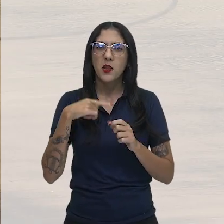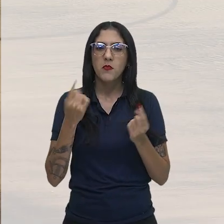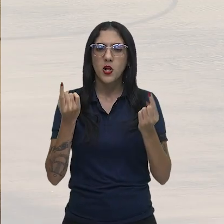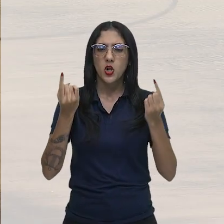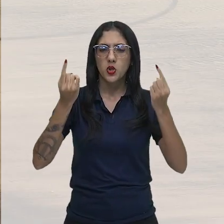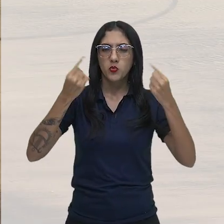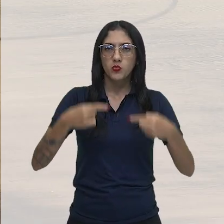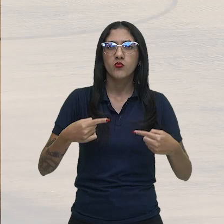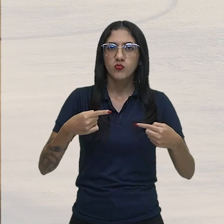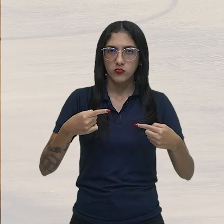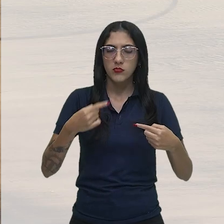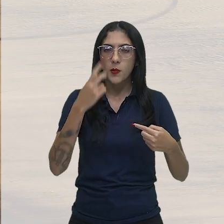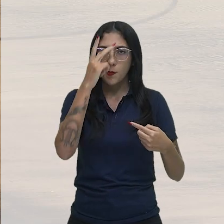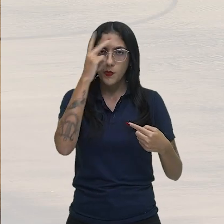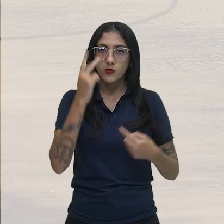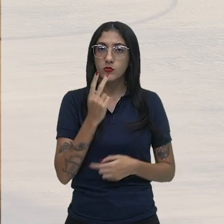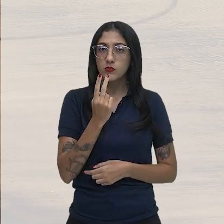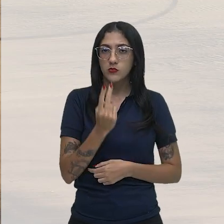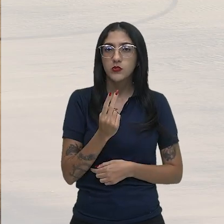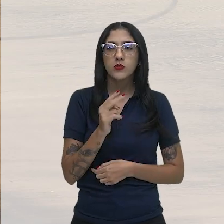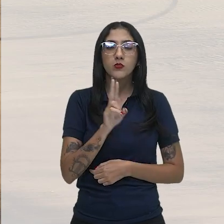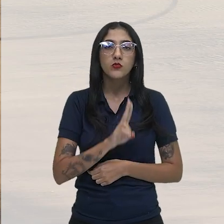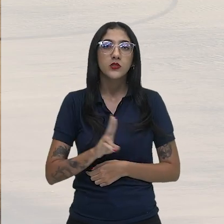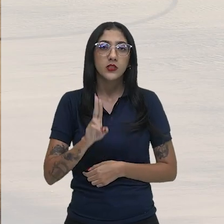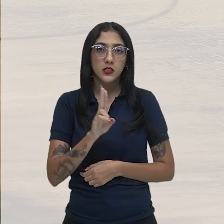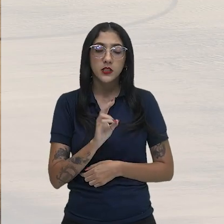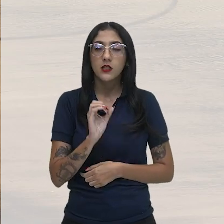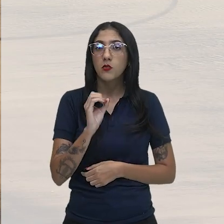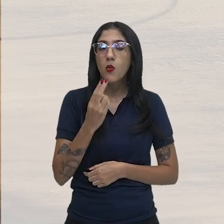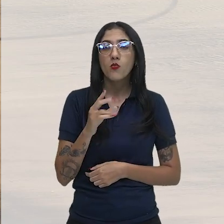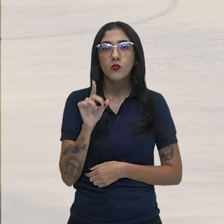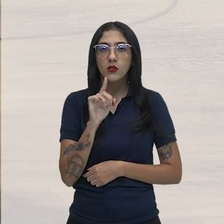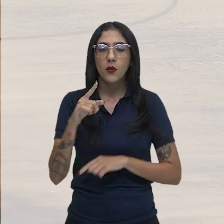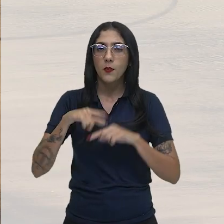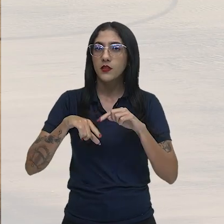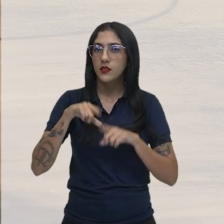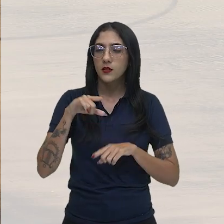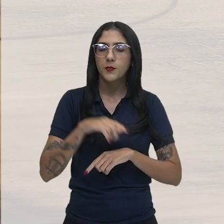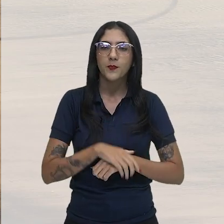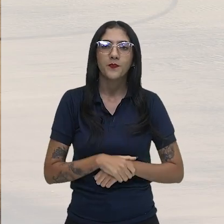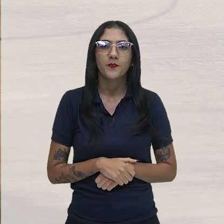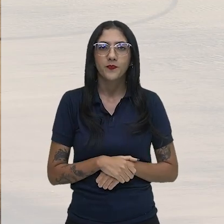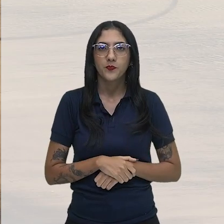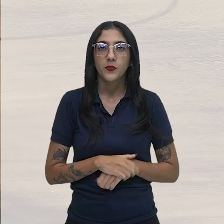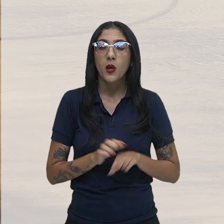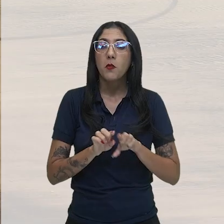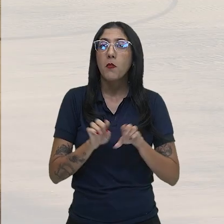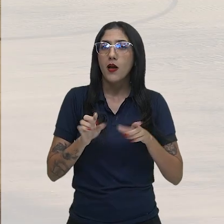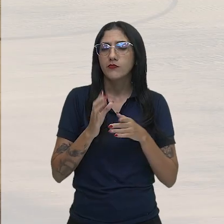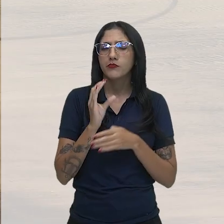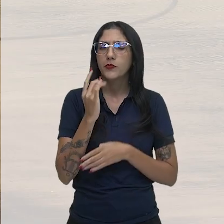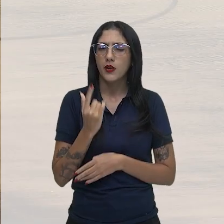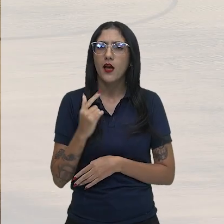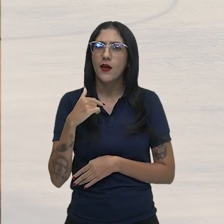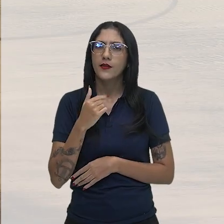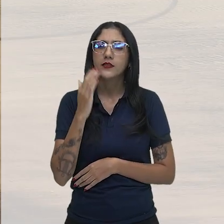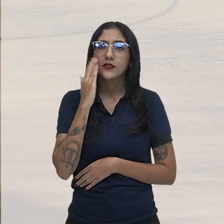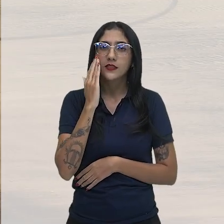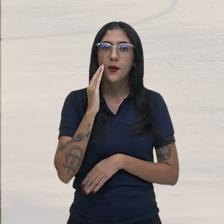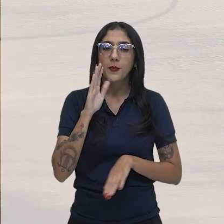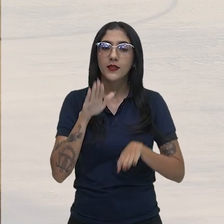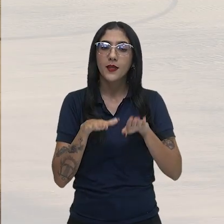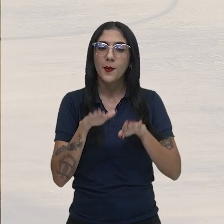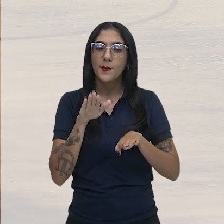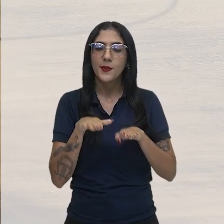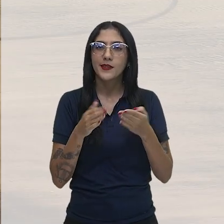combate entre duas pessoas com o uso ou não de armas, tá? Lógico que a luta, dependendo aí da